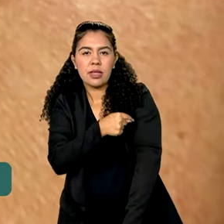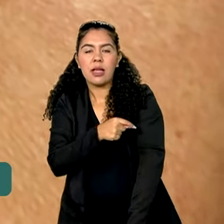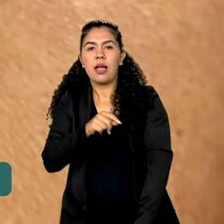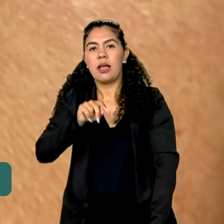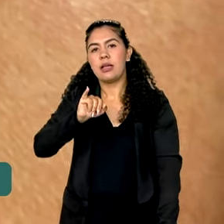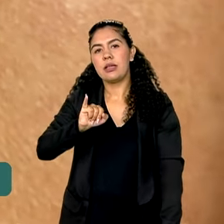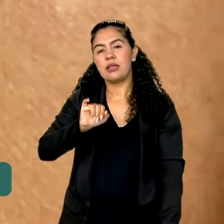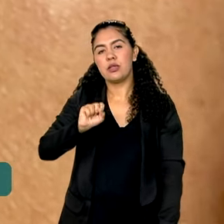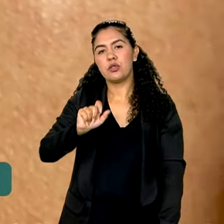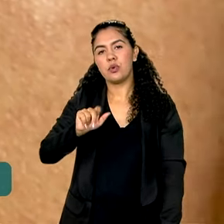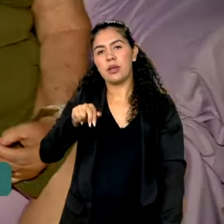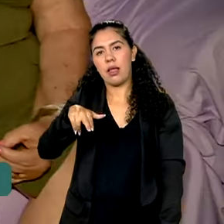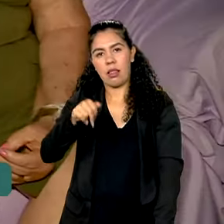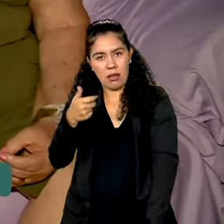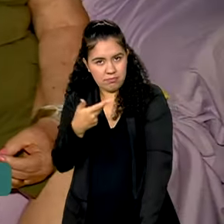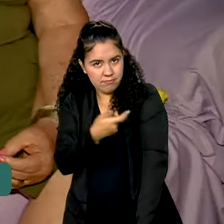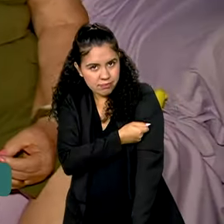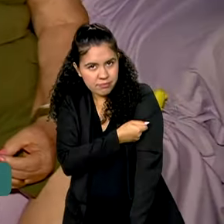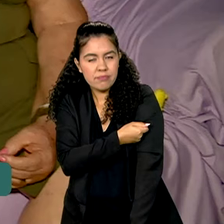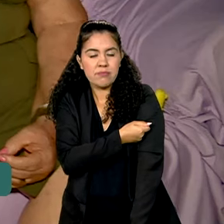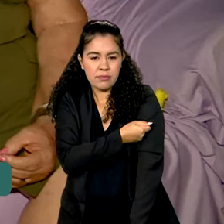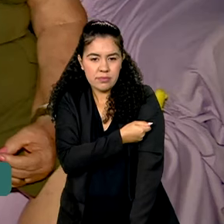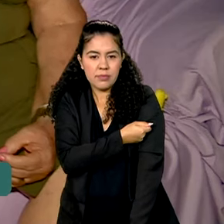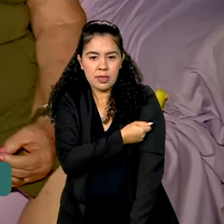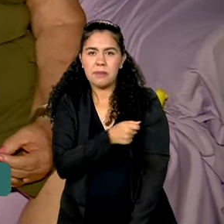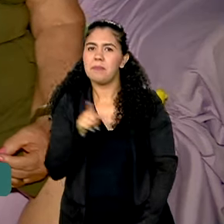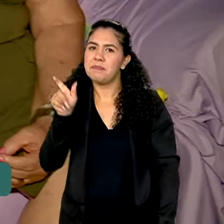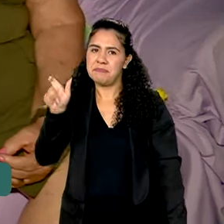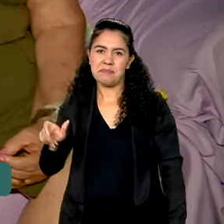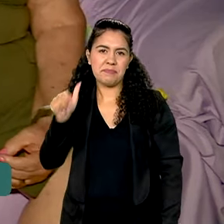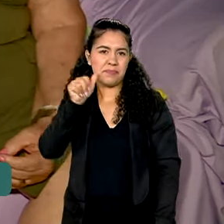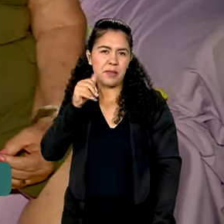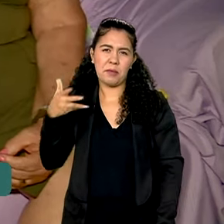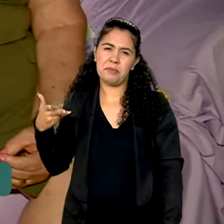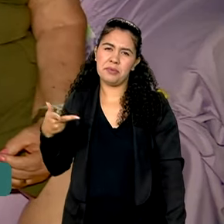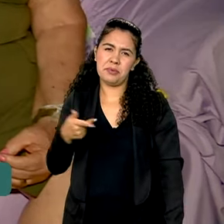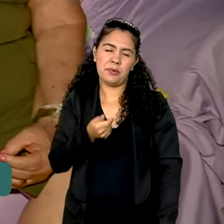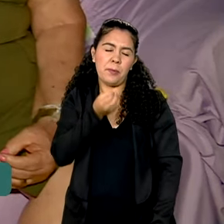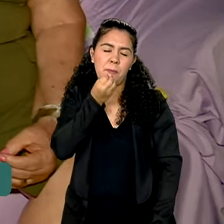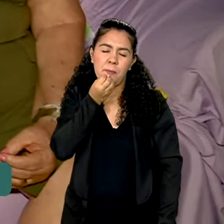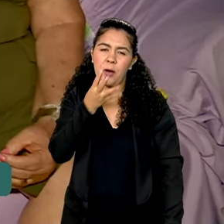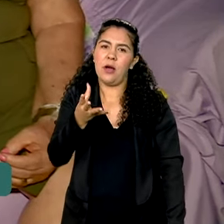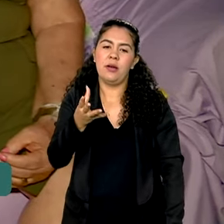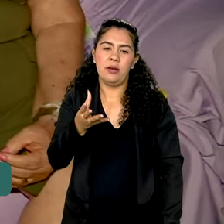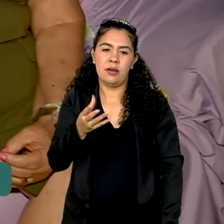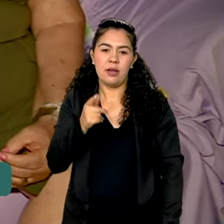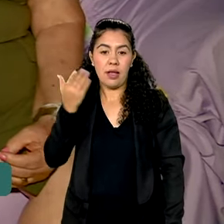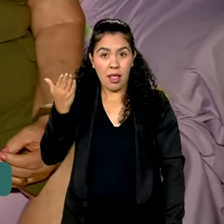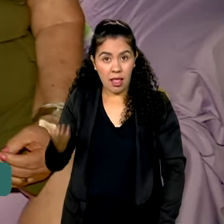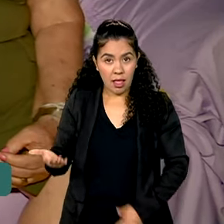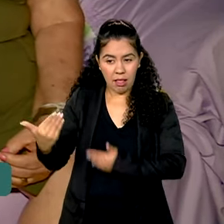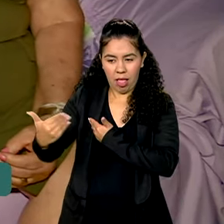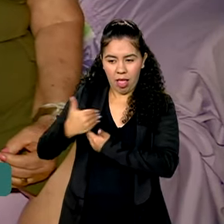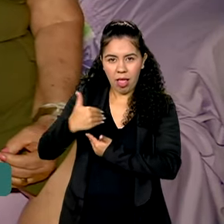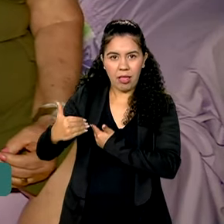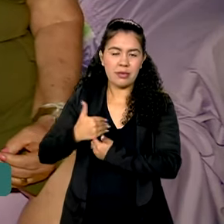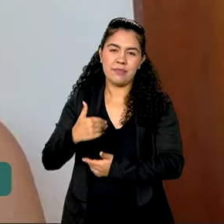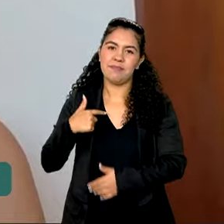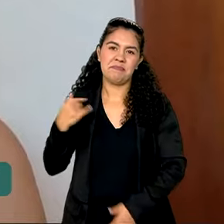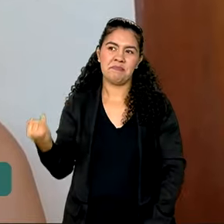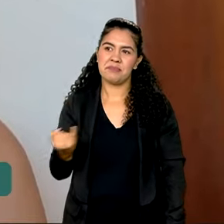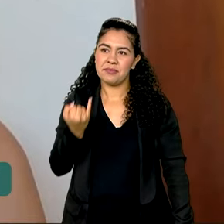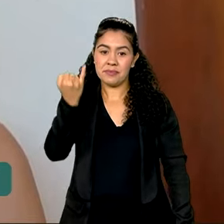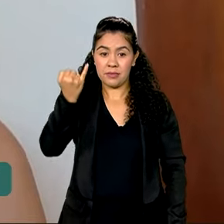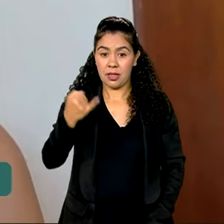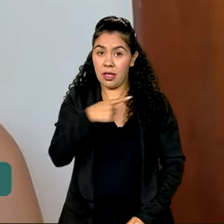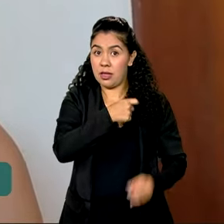e baixa, né? Muito boa. A presença da Keila para mim é muito importante.